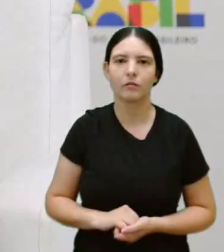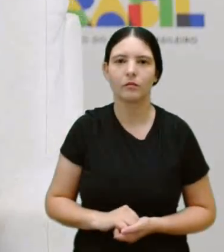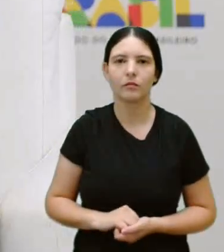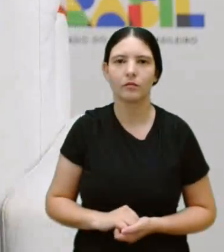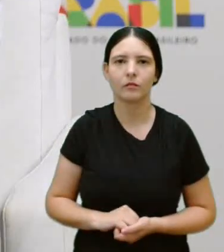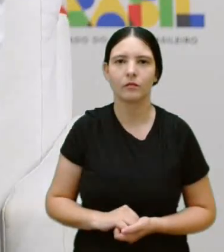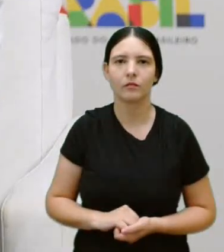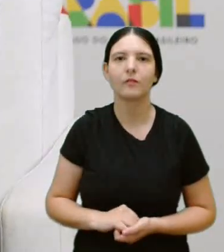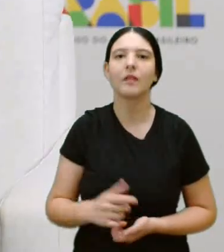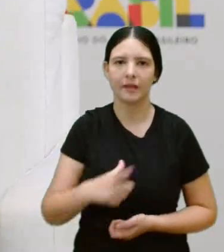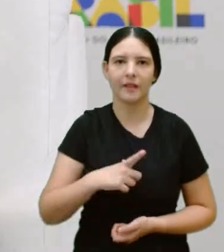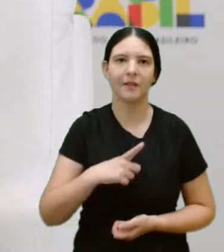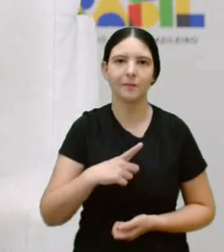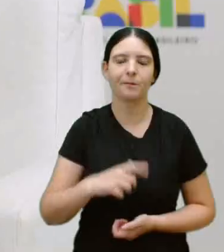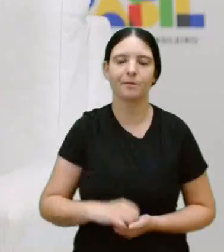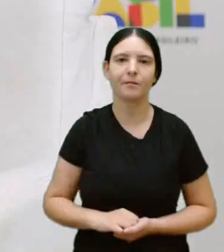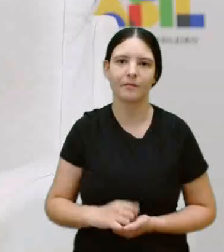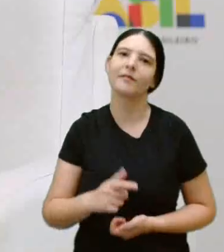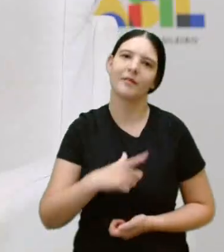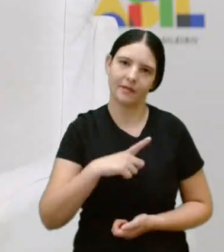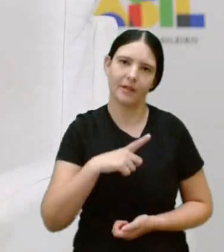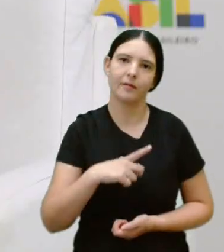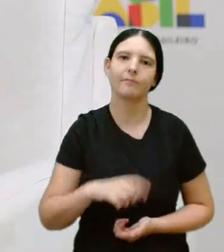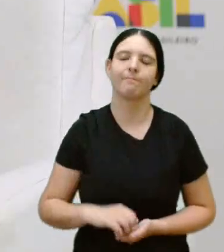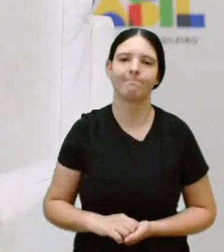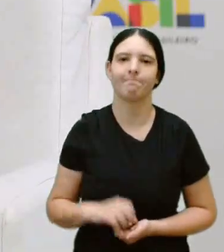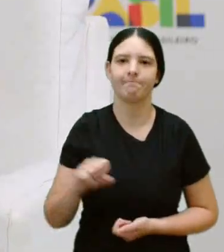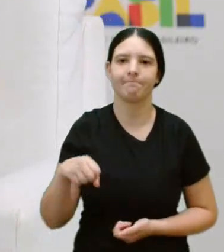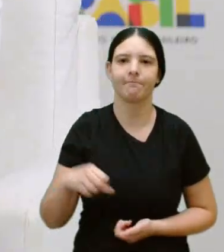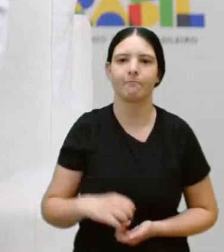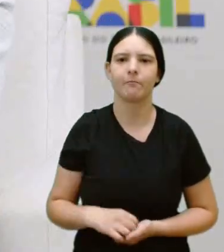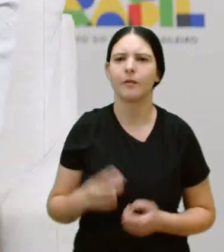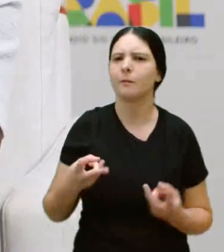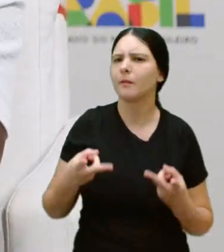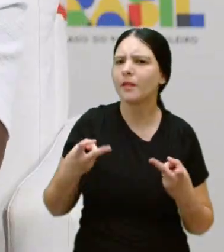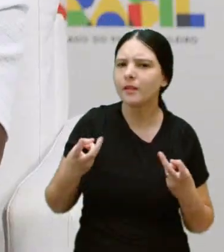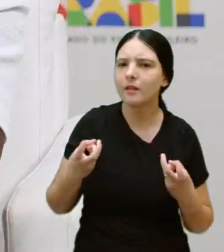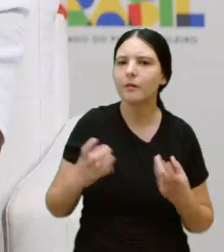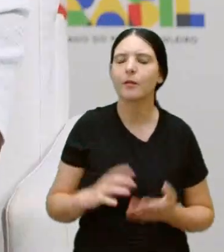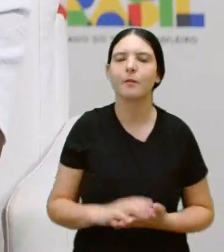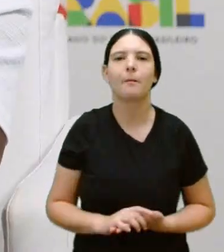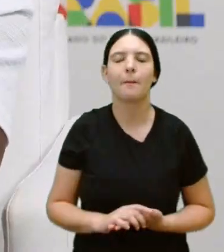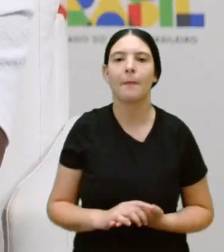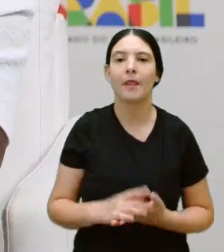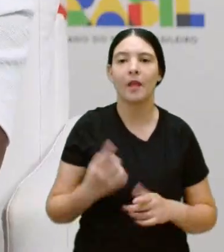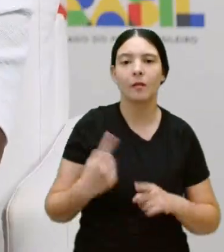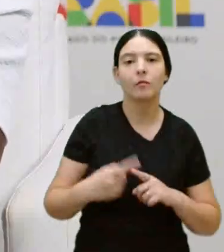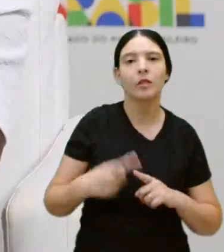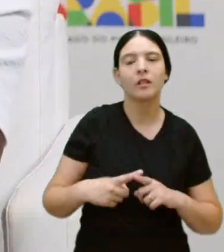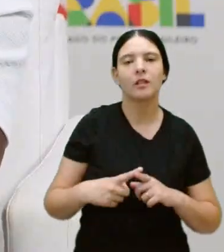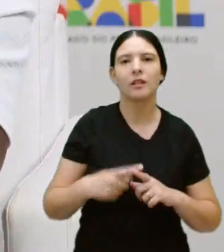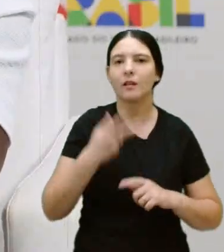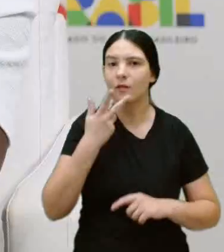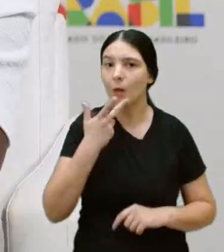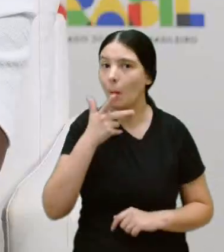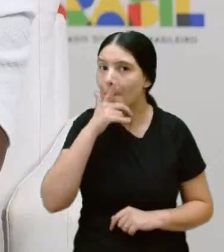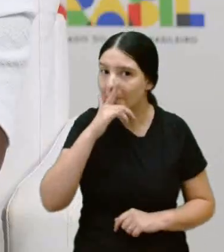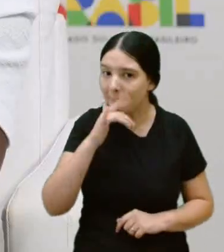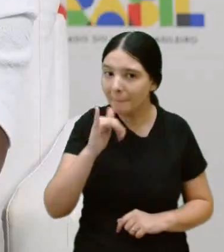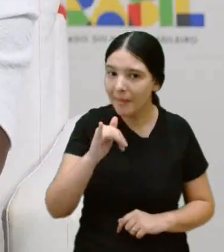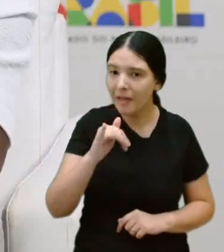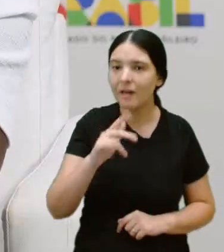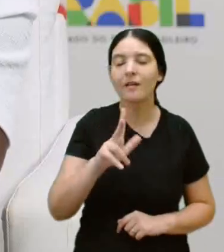Tem. Então, tem, né? Tem. Percebam? É o que eu tenho defendido. Vai ser pai? Eu participei de um